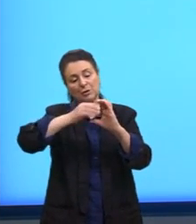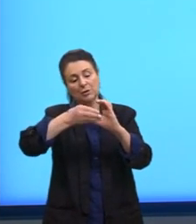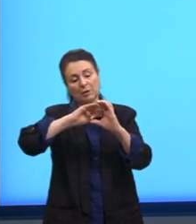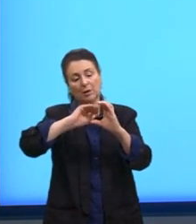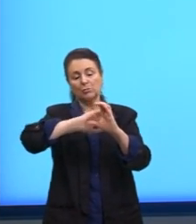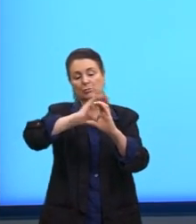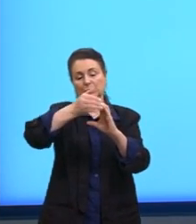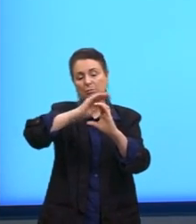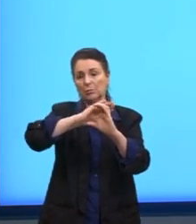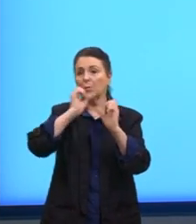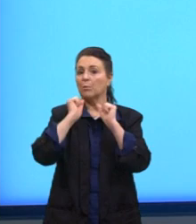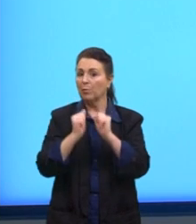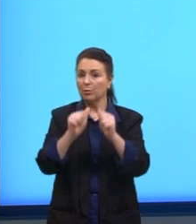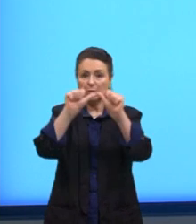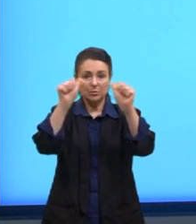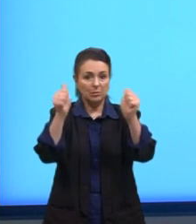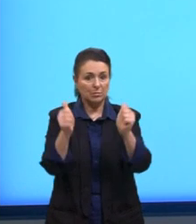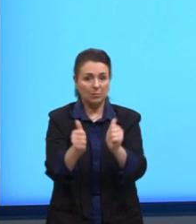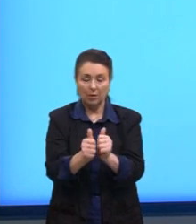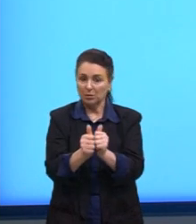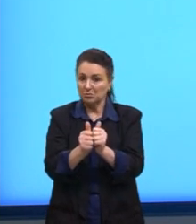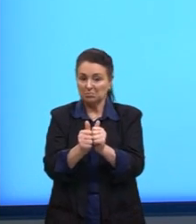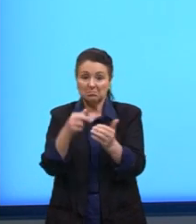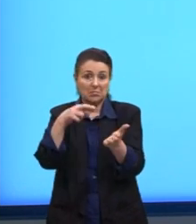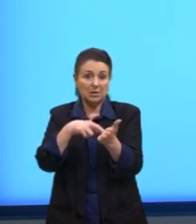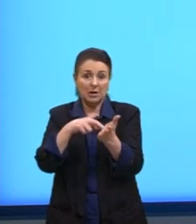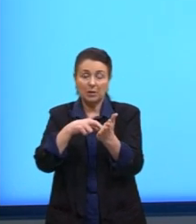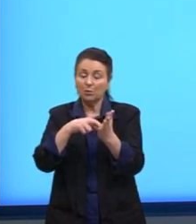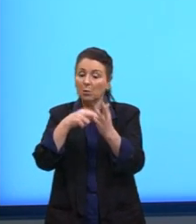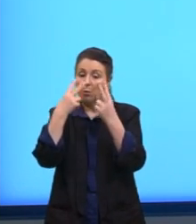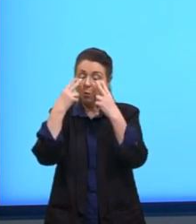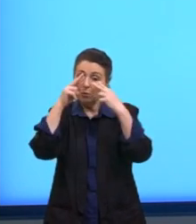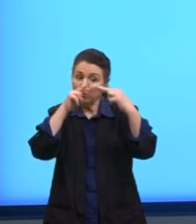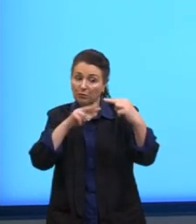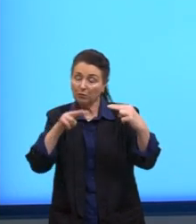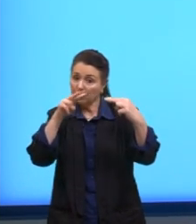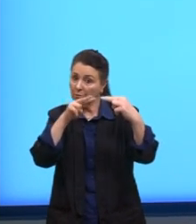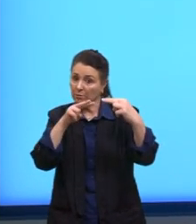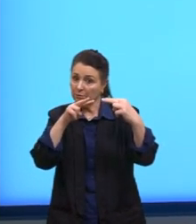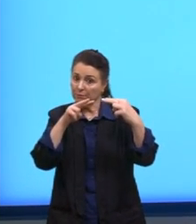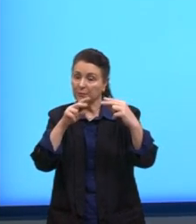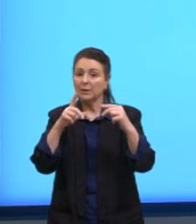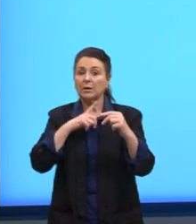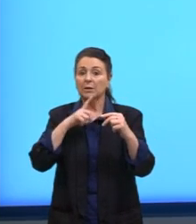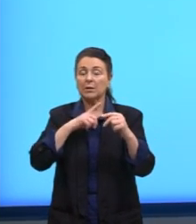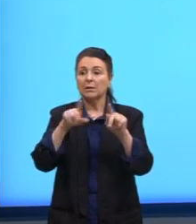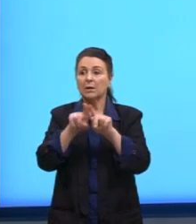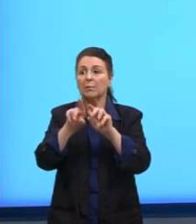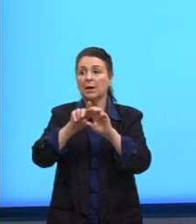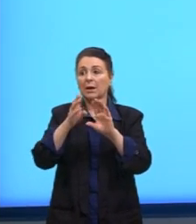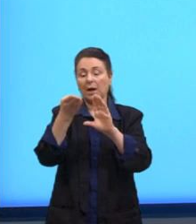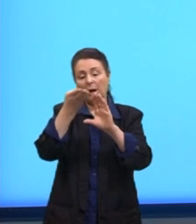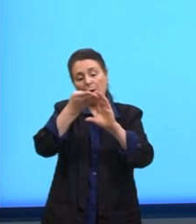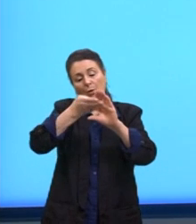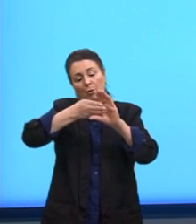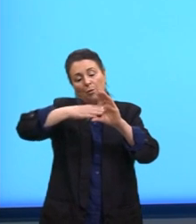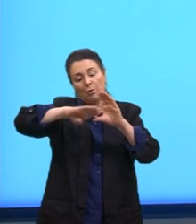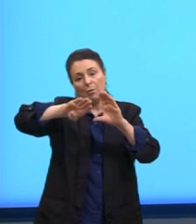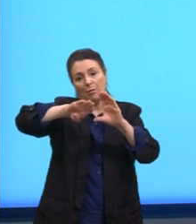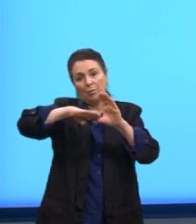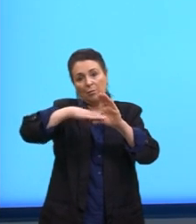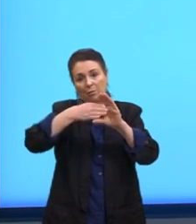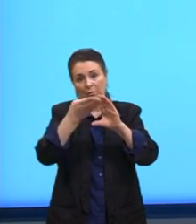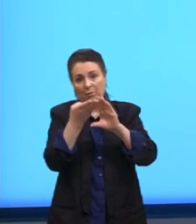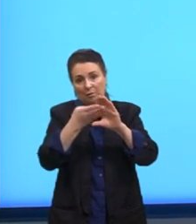reais ou virtuais tá Depois a gente tem a lente côncava que seria então a